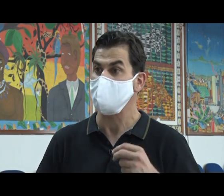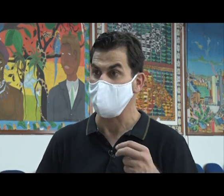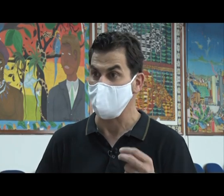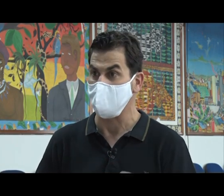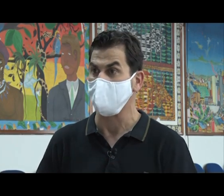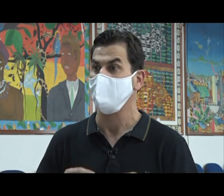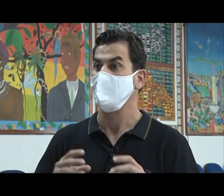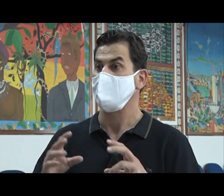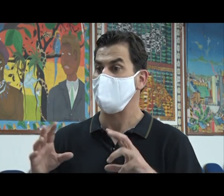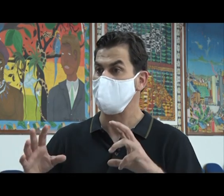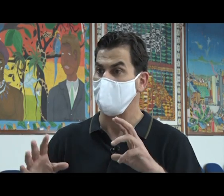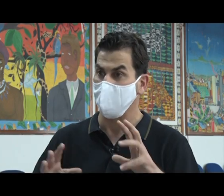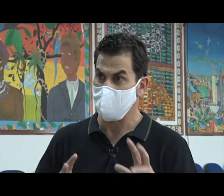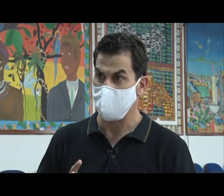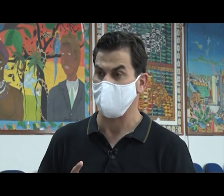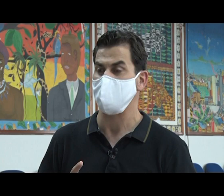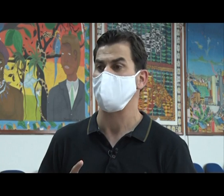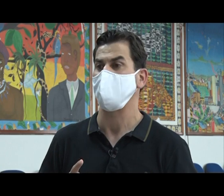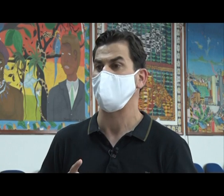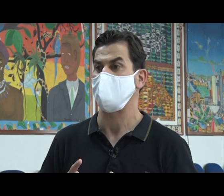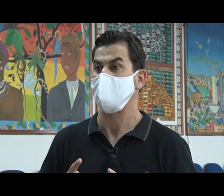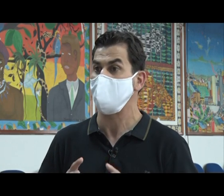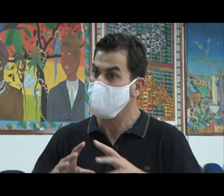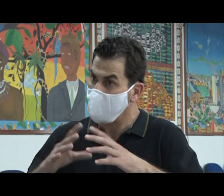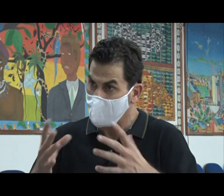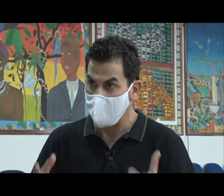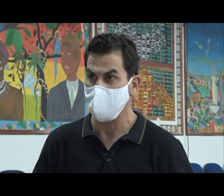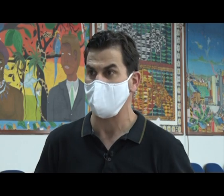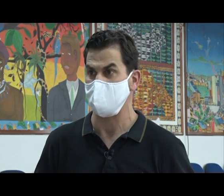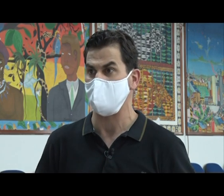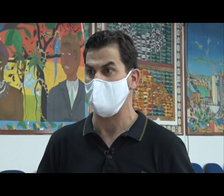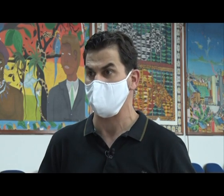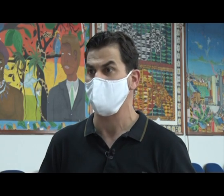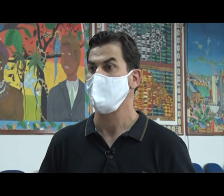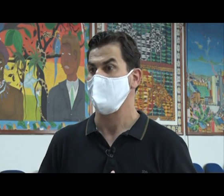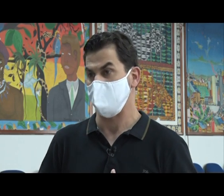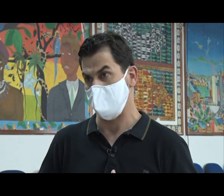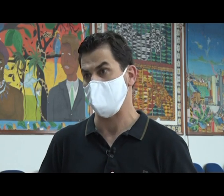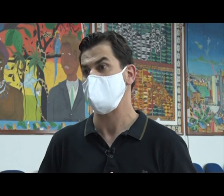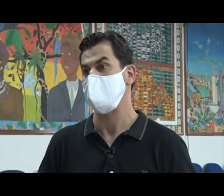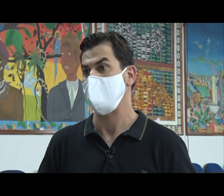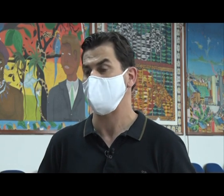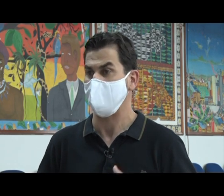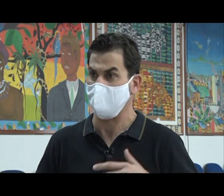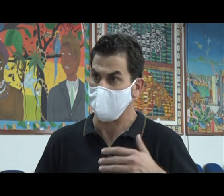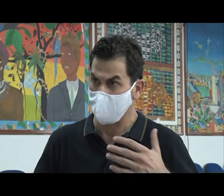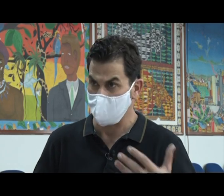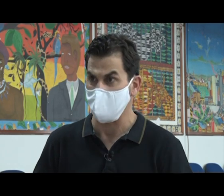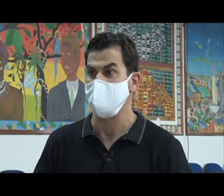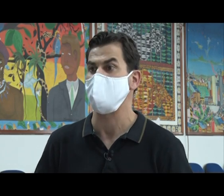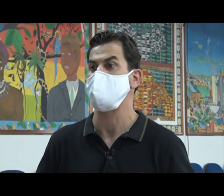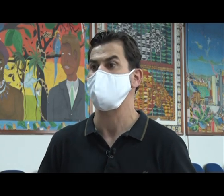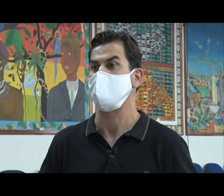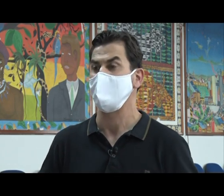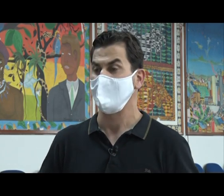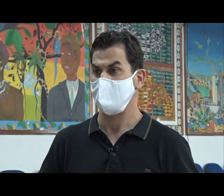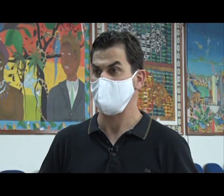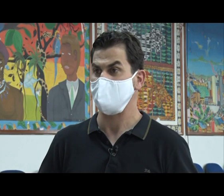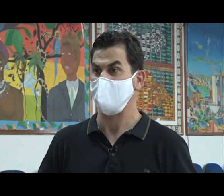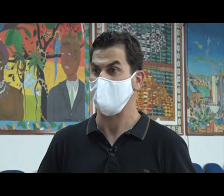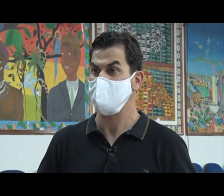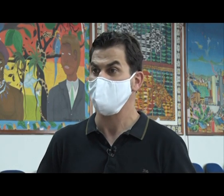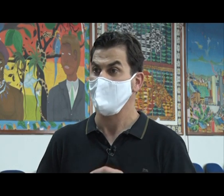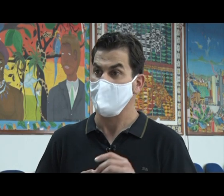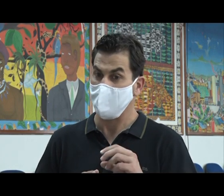nasceu esse hino, dessa observação que ele teve, do momento que a cidade vivia, né? Fala da pujança